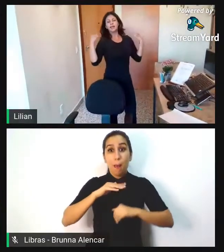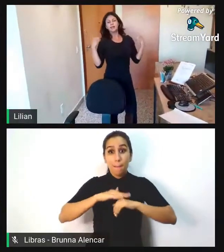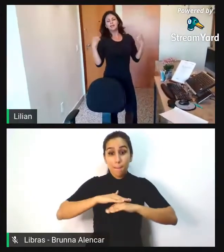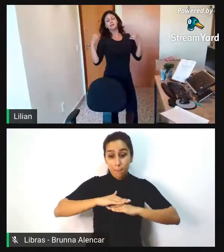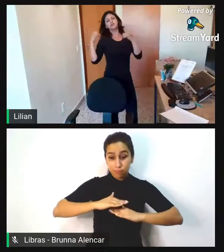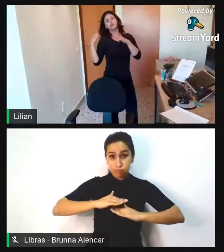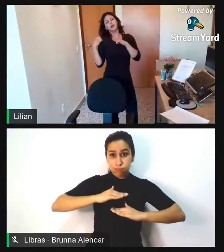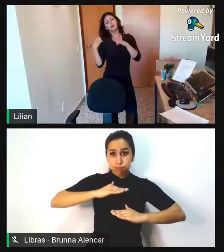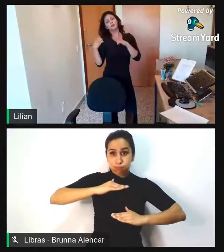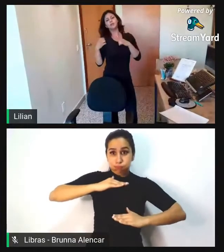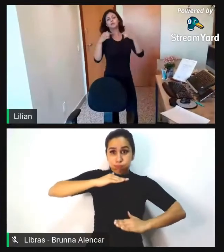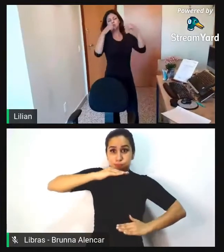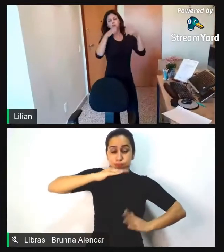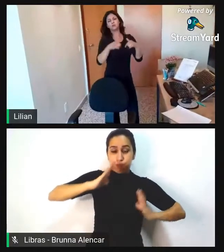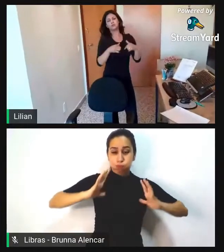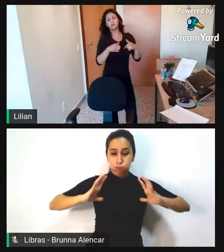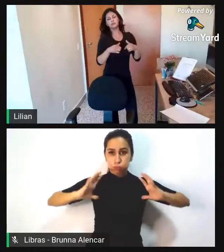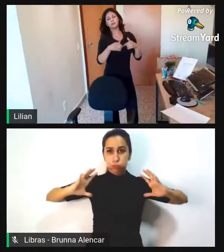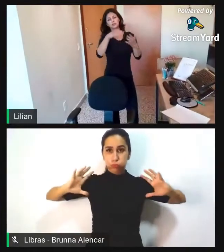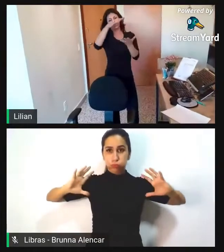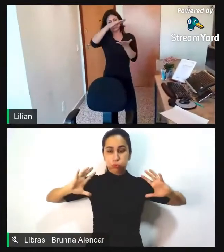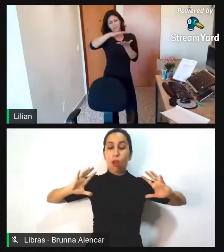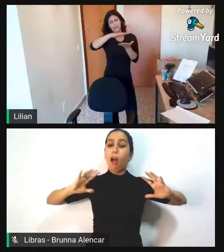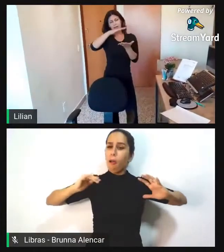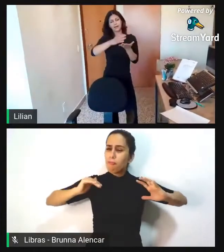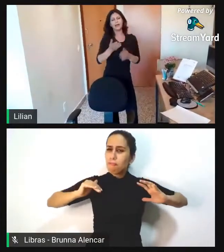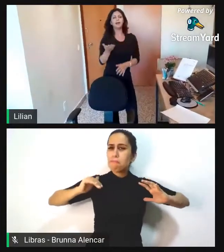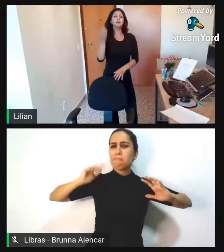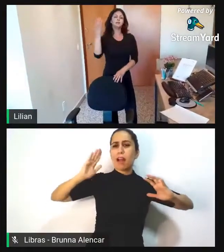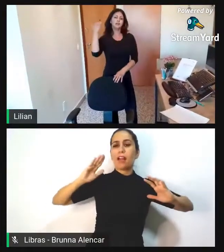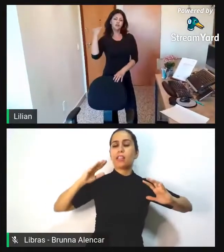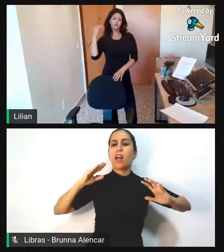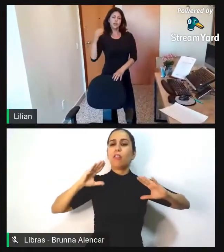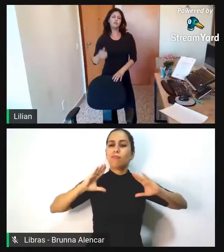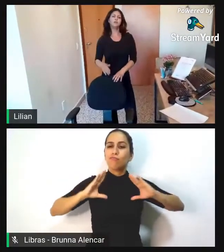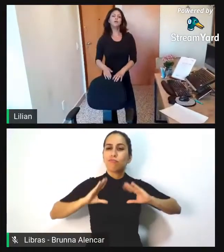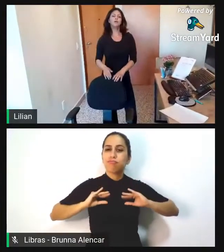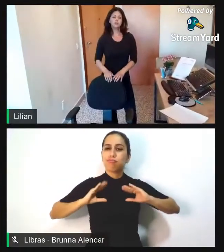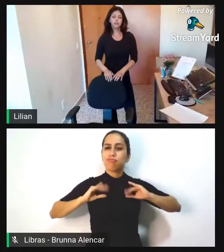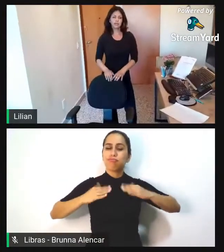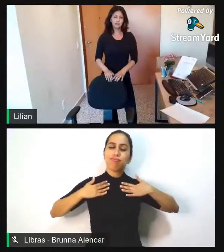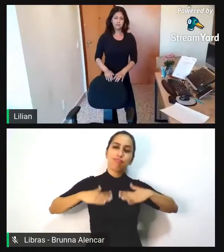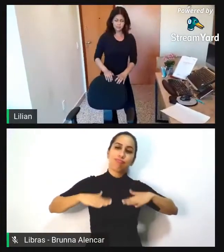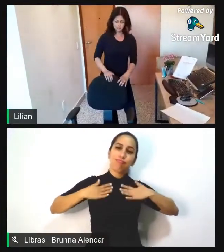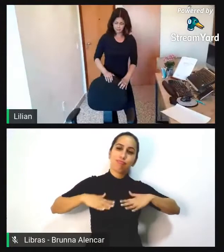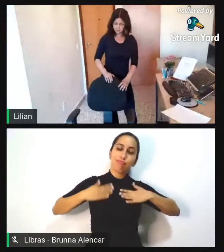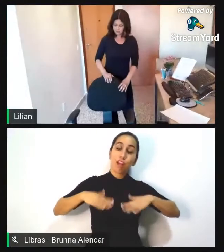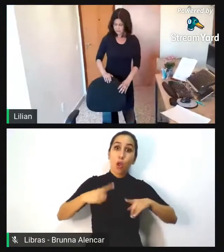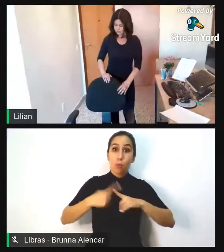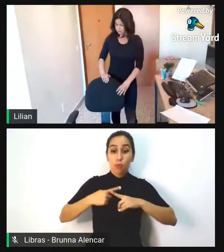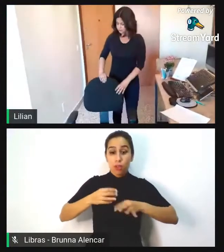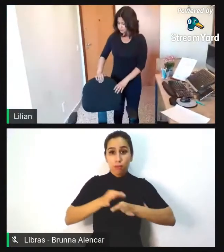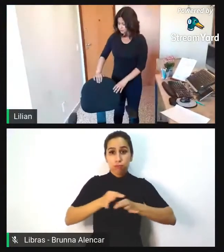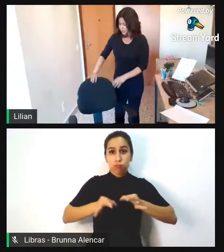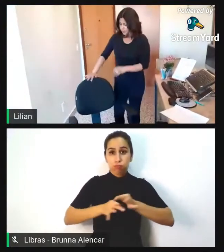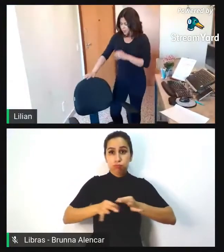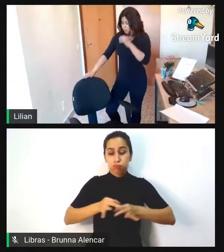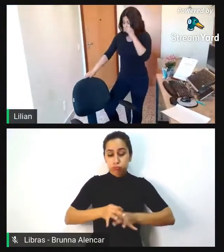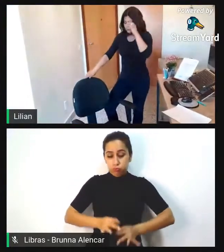recostar e tirar o peso do disco, né, a carga, e jogar para o encosto da cadeira.